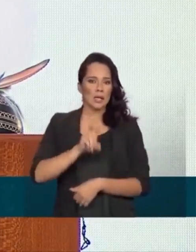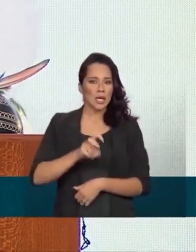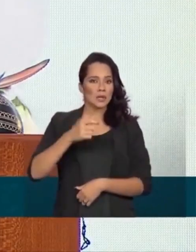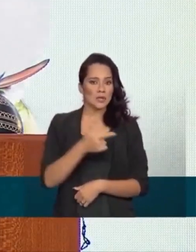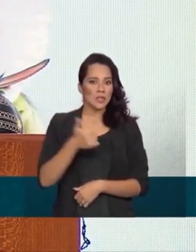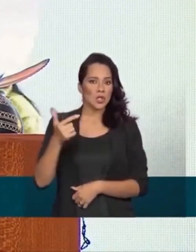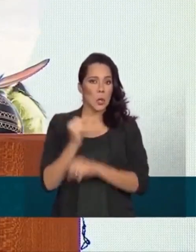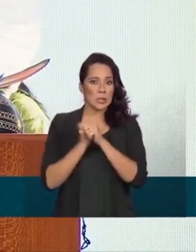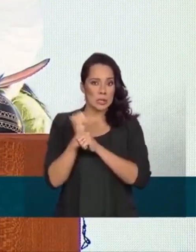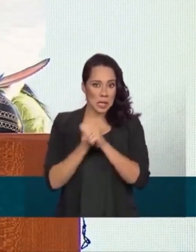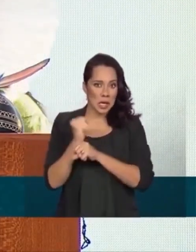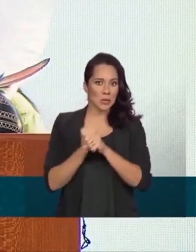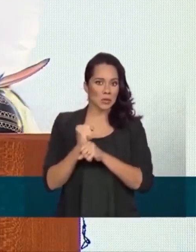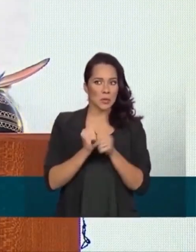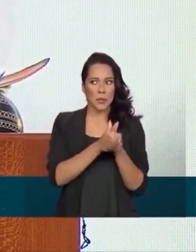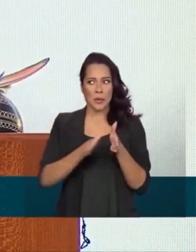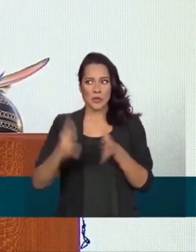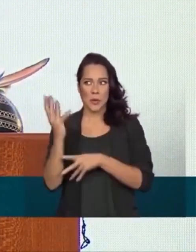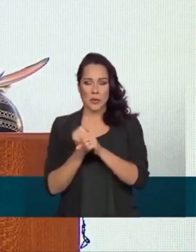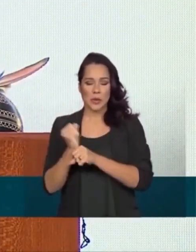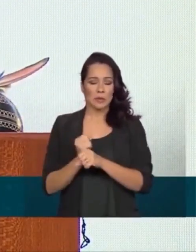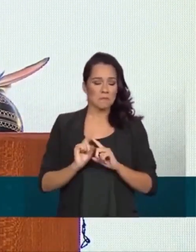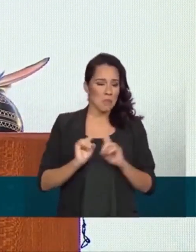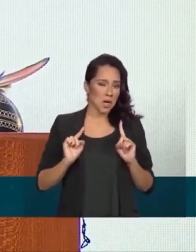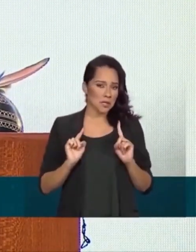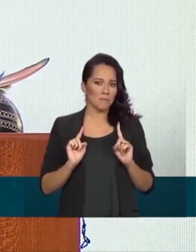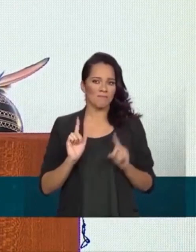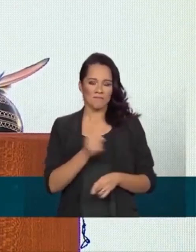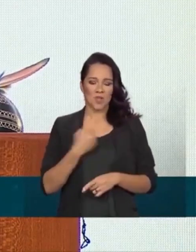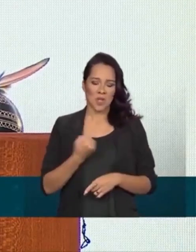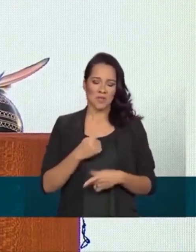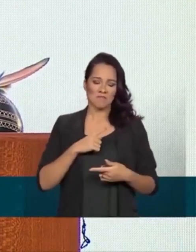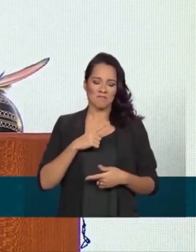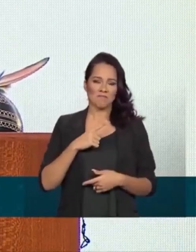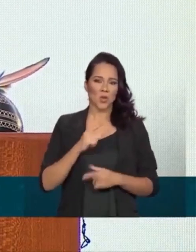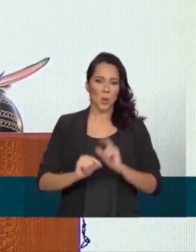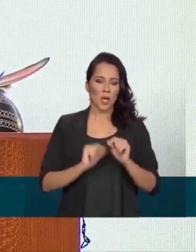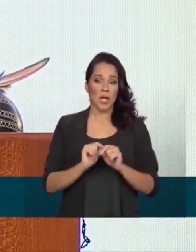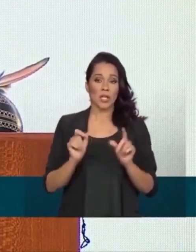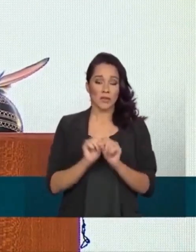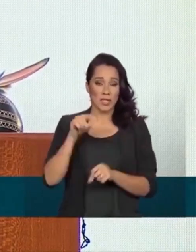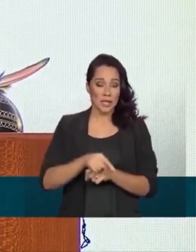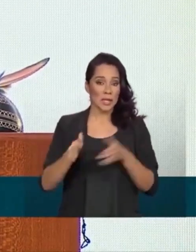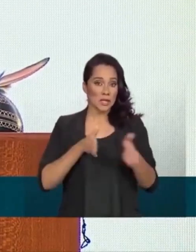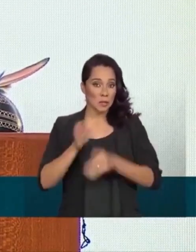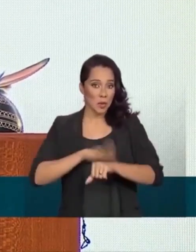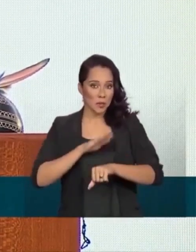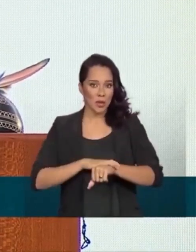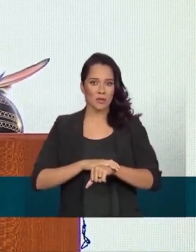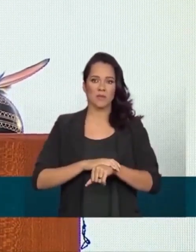522 anos em quatro mas estamos dispostos a fazer desse momento